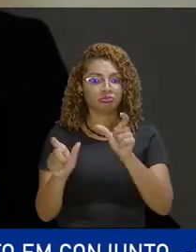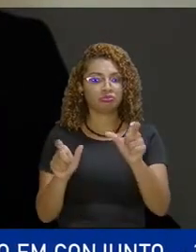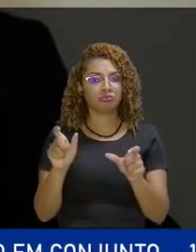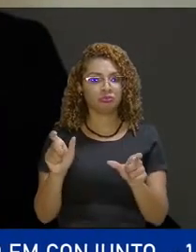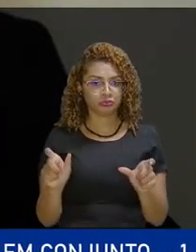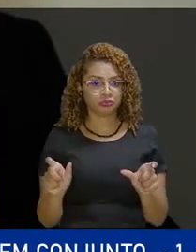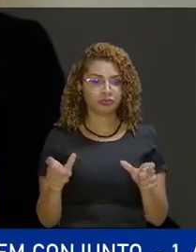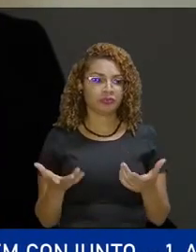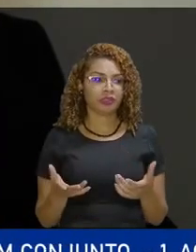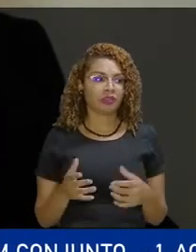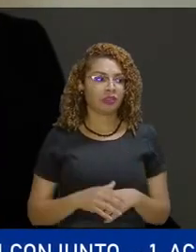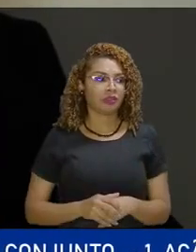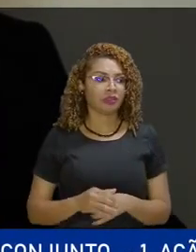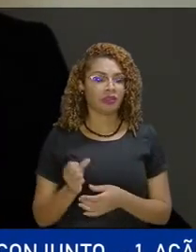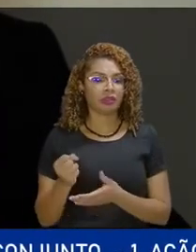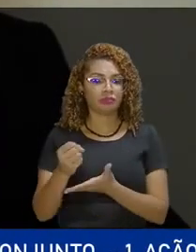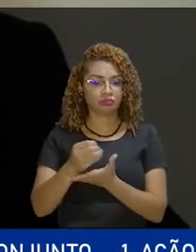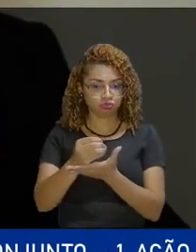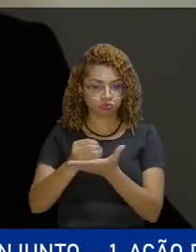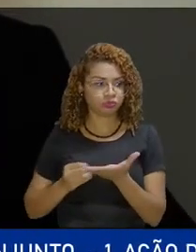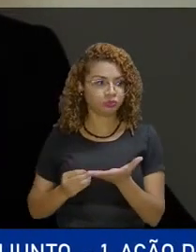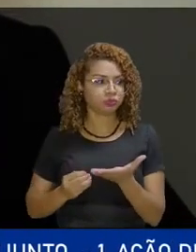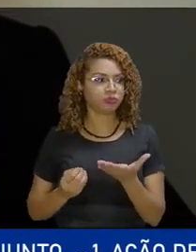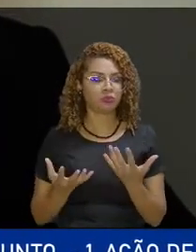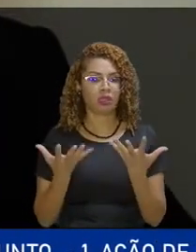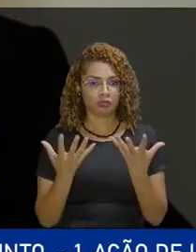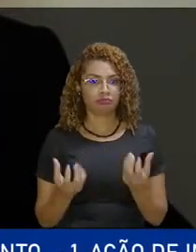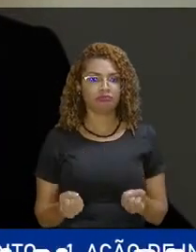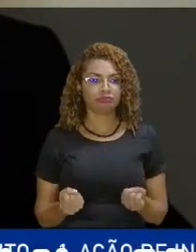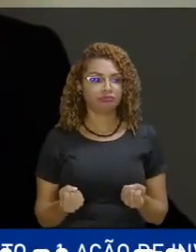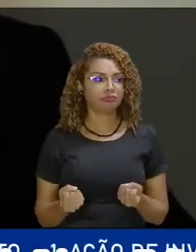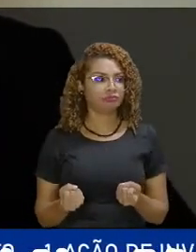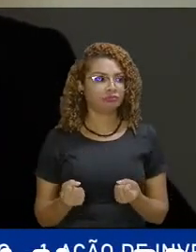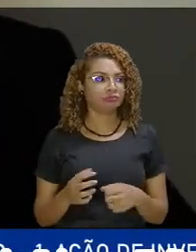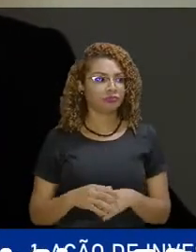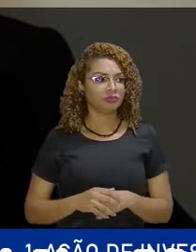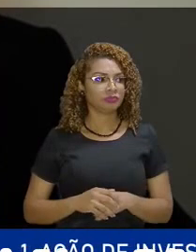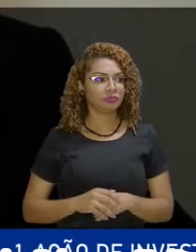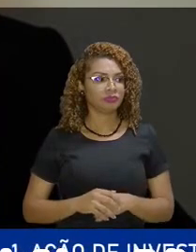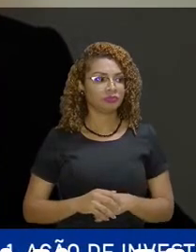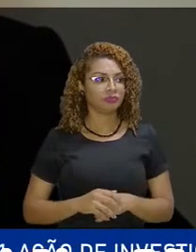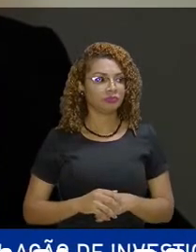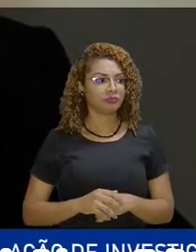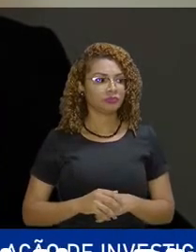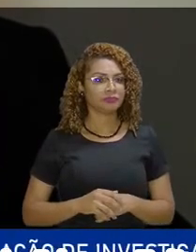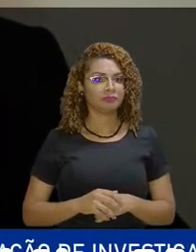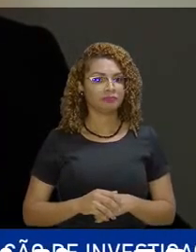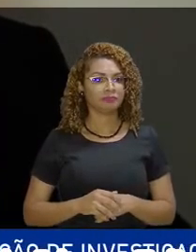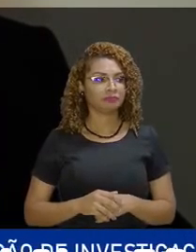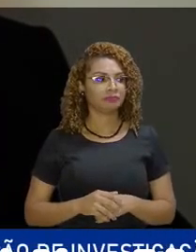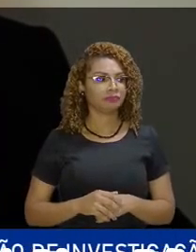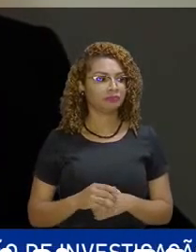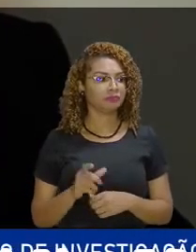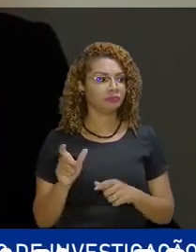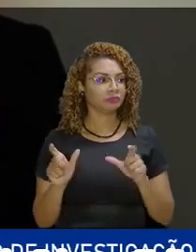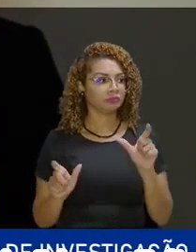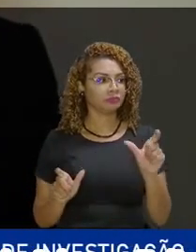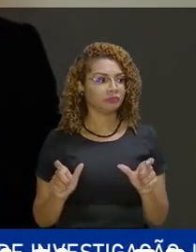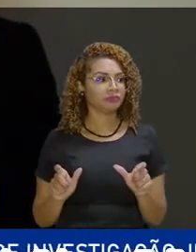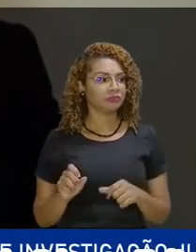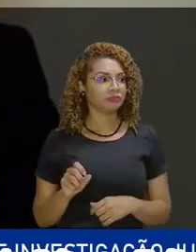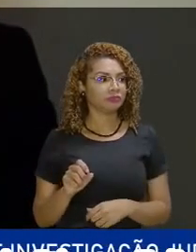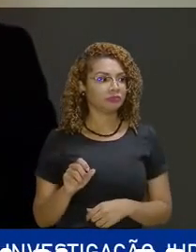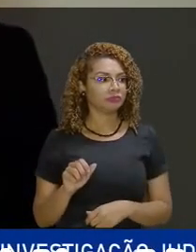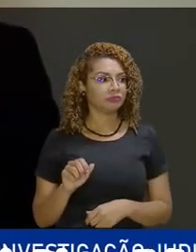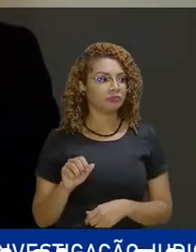de ofício acolheu a ilegitimidade passiva de Irlon e Felipe na